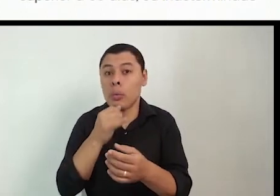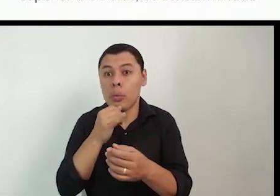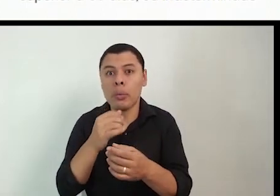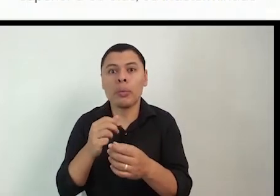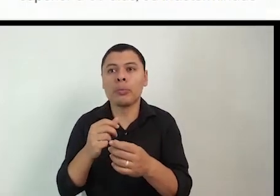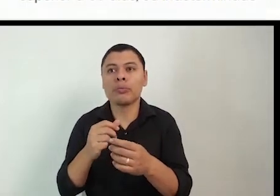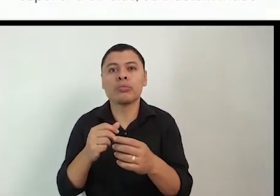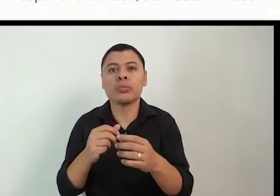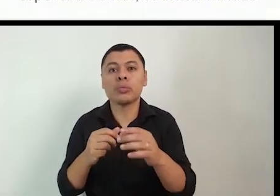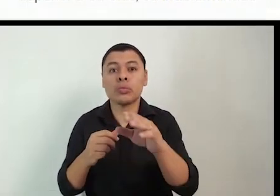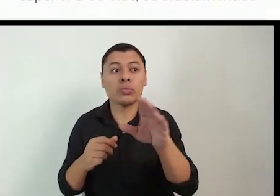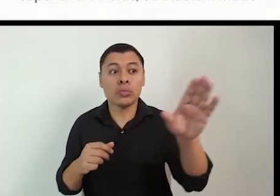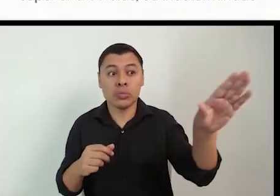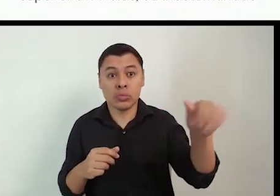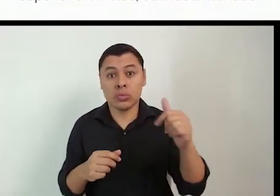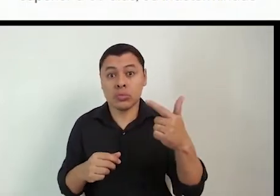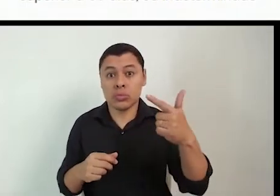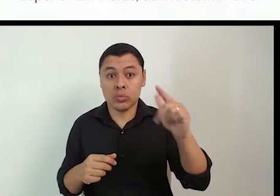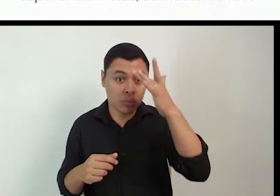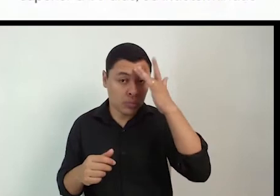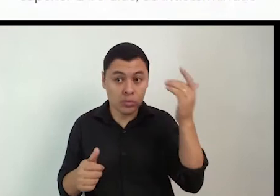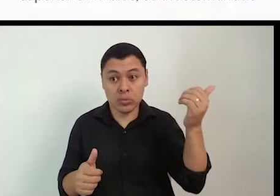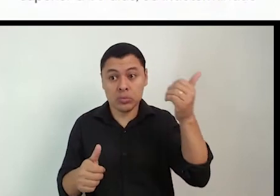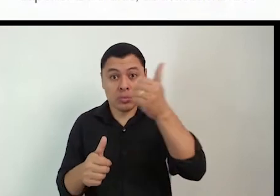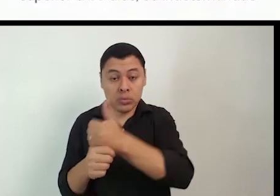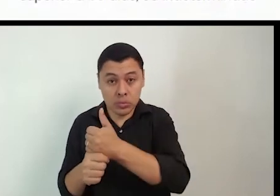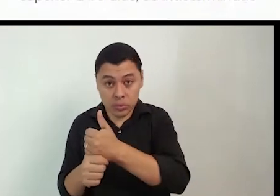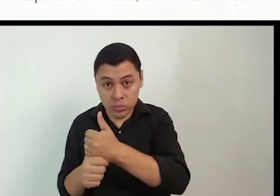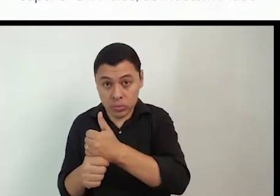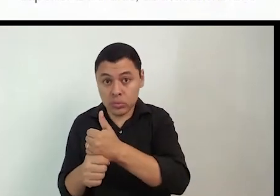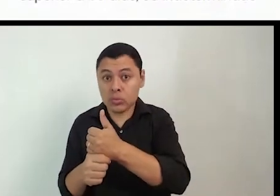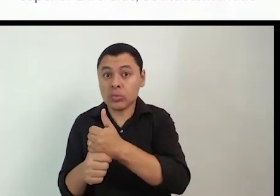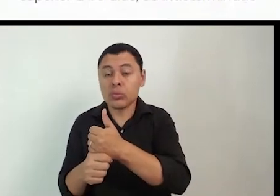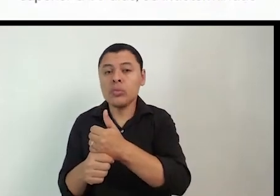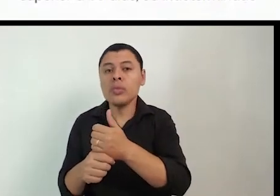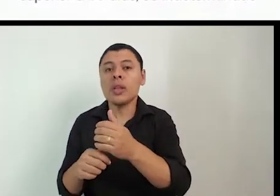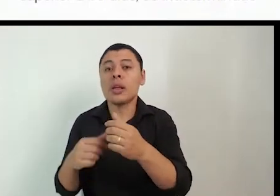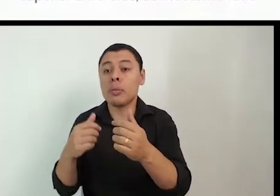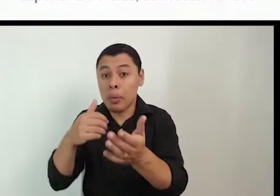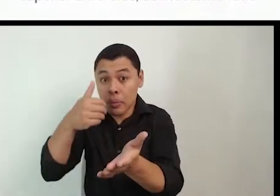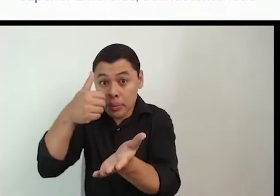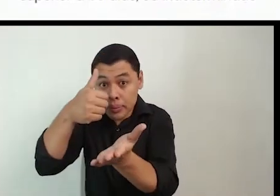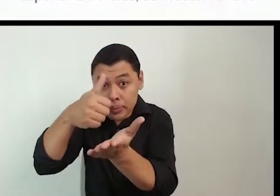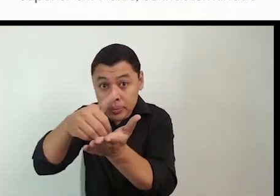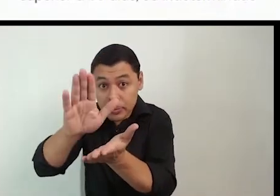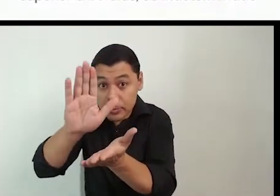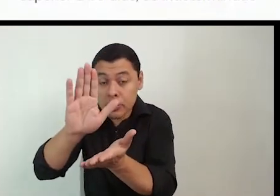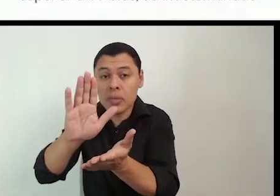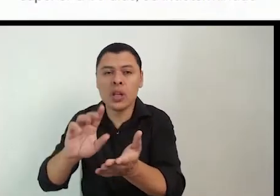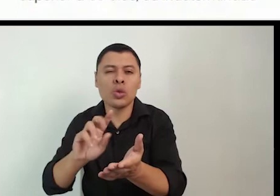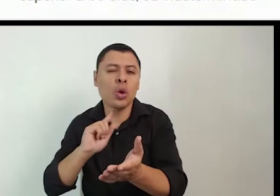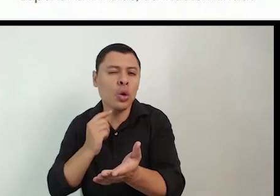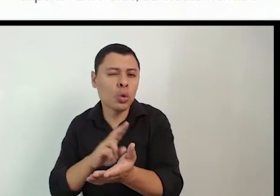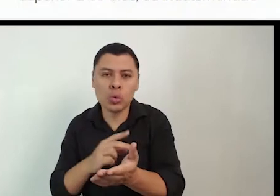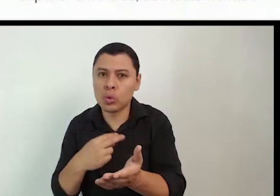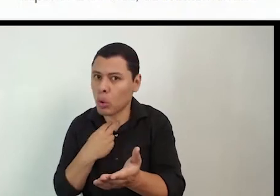de um substituto que vai estar em condições semelhantes à sua, né? E isso vai ter que